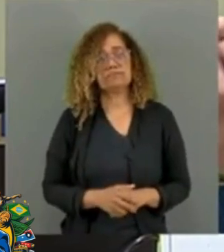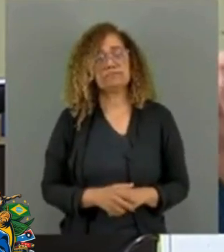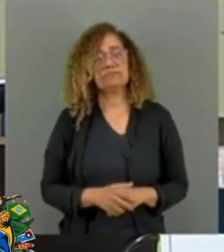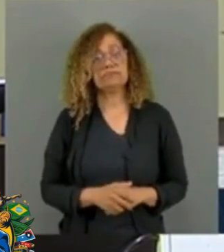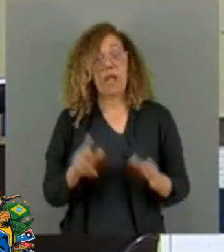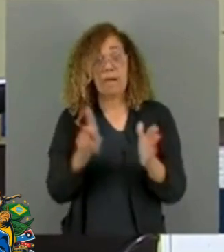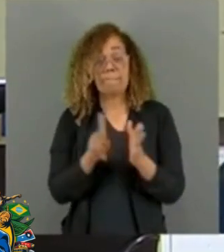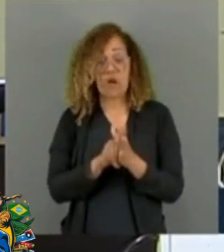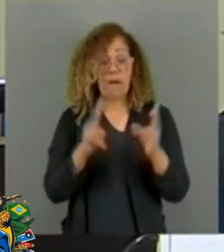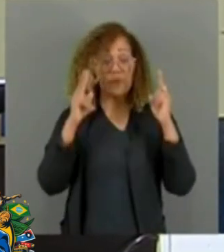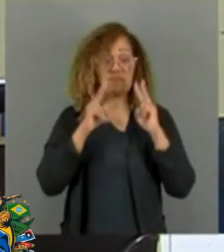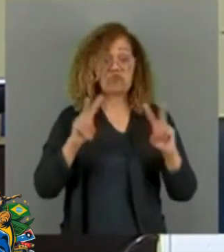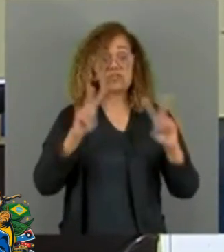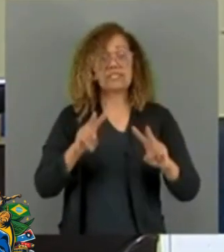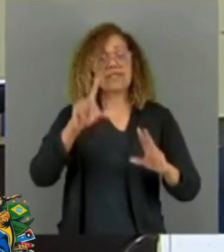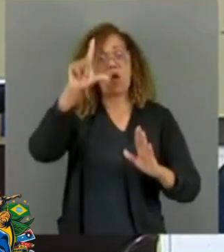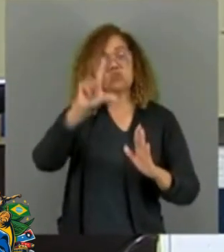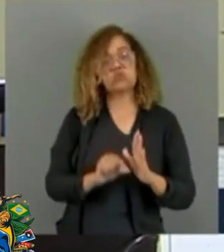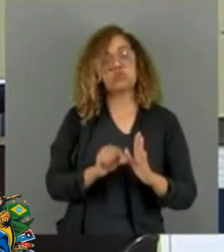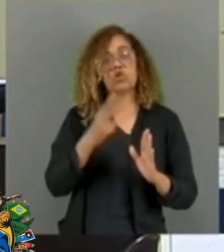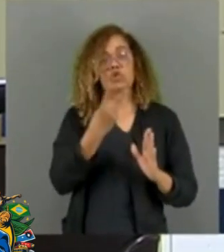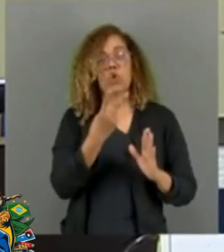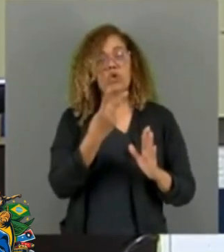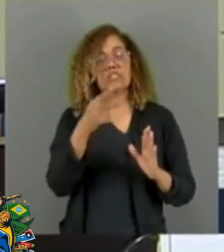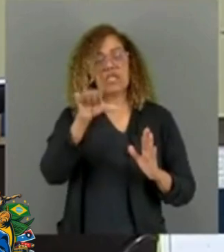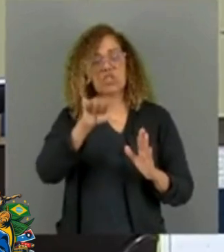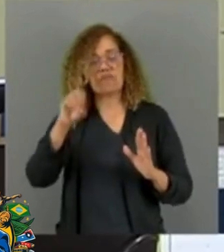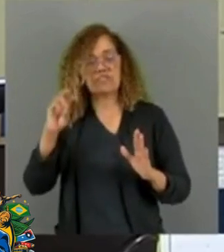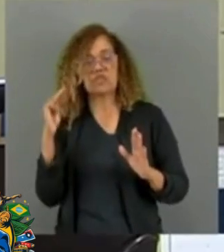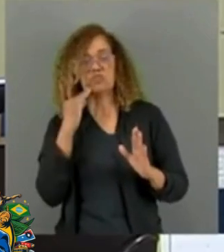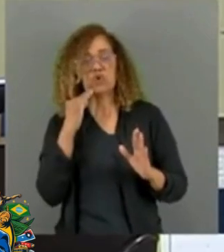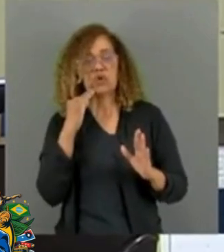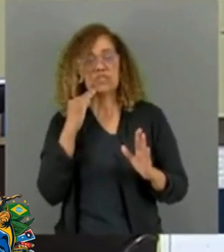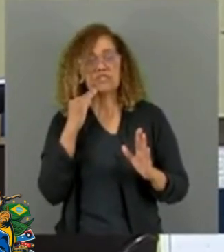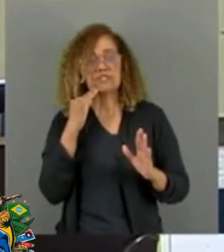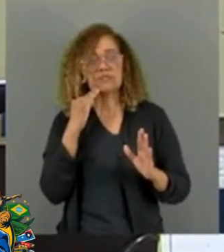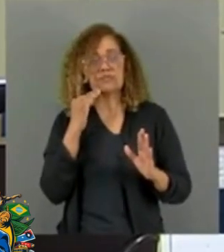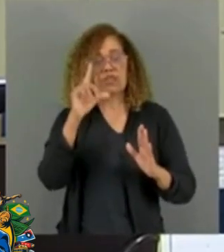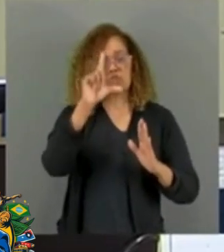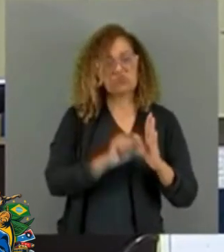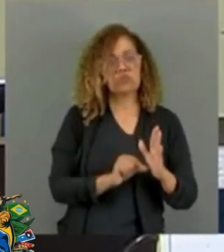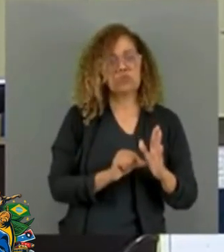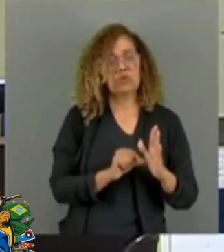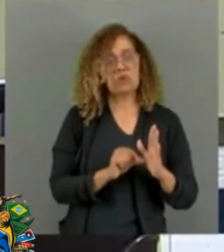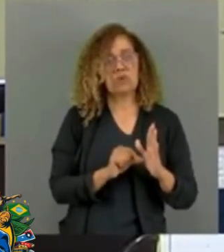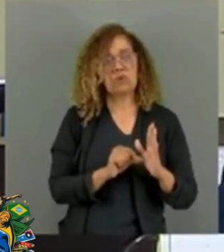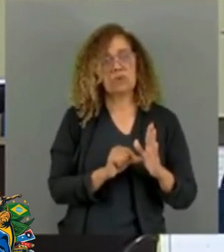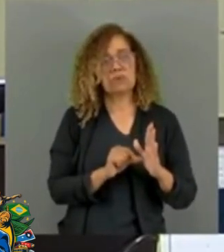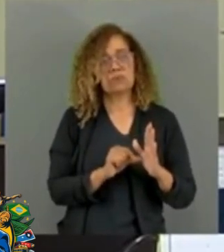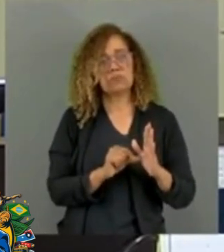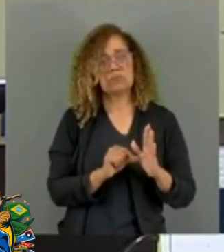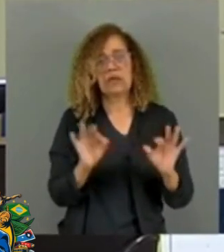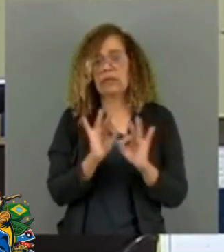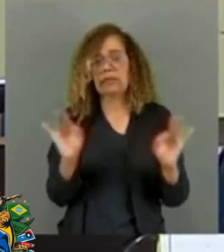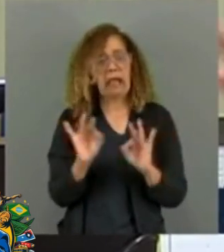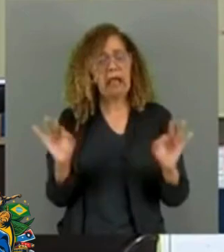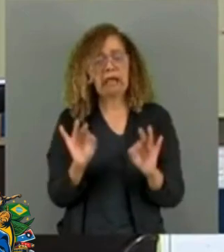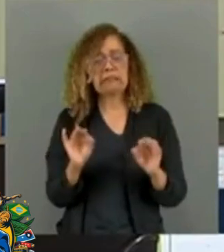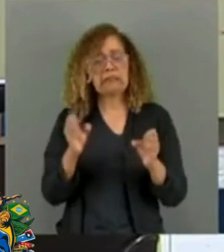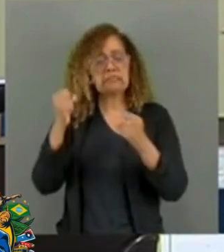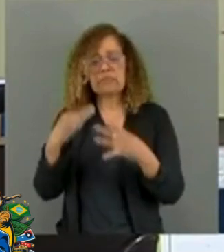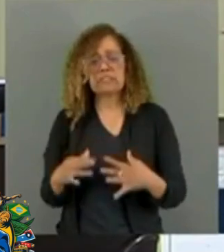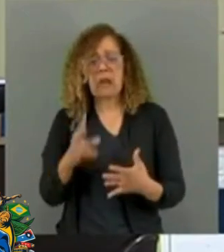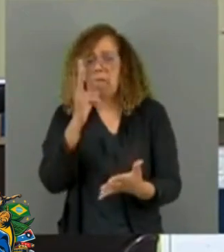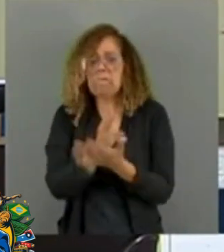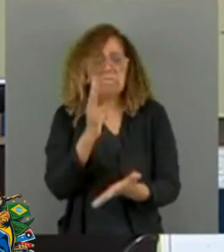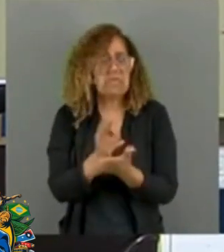essa visualização cai de 2.900.000 para 660.000 visualizações. Sem nenhuma explicação. O trabalho é o